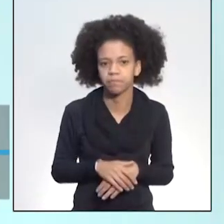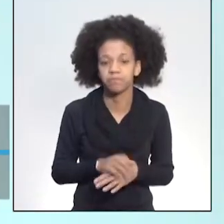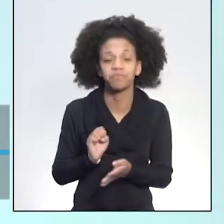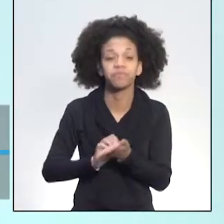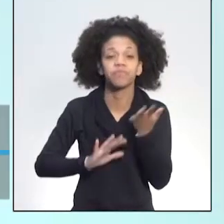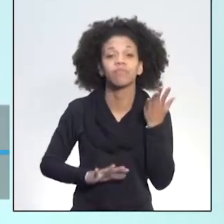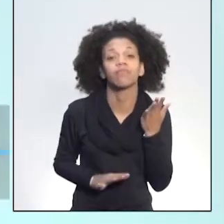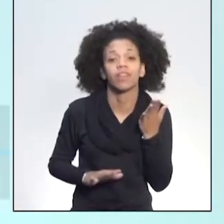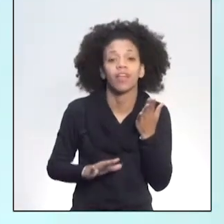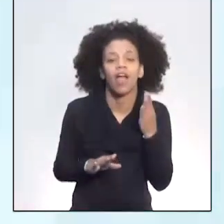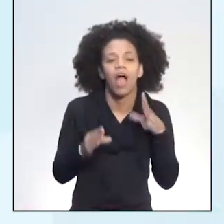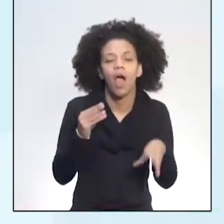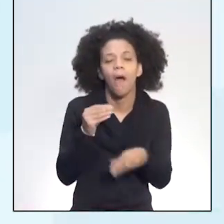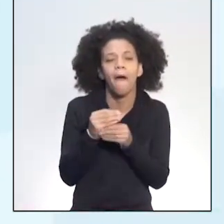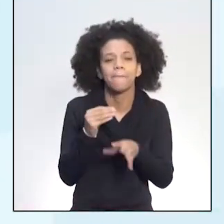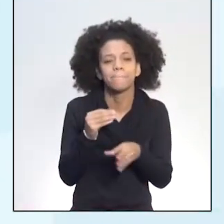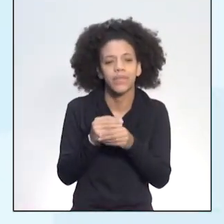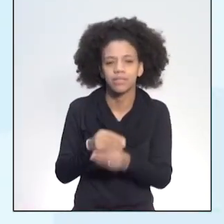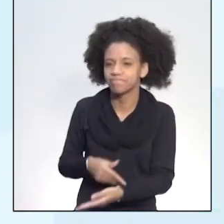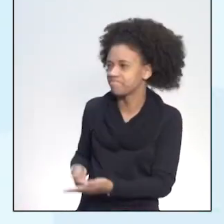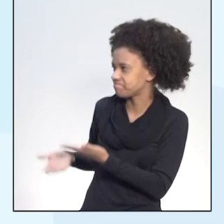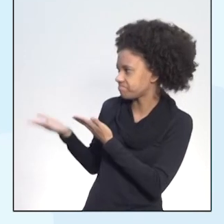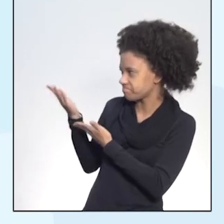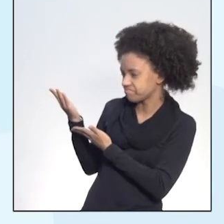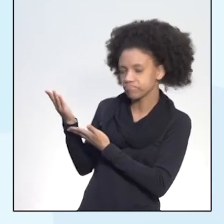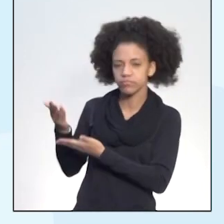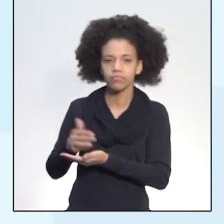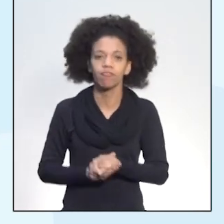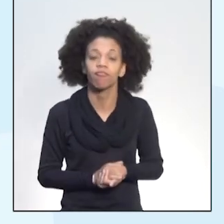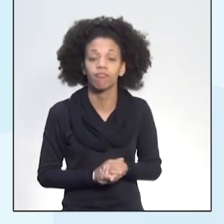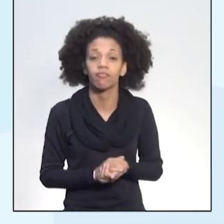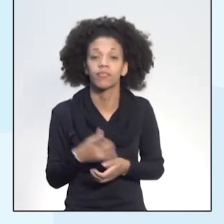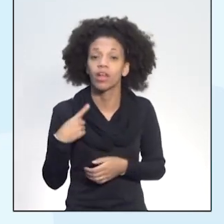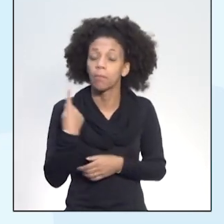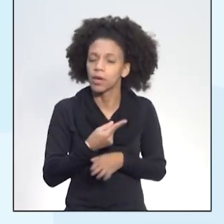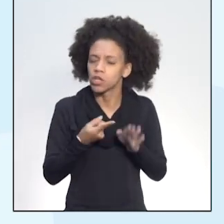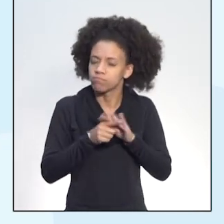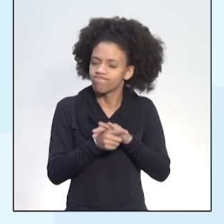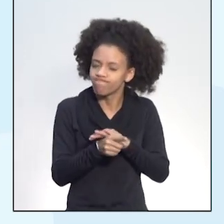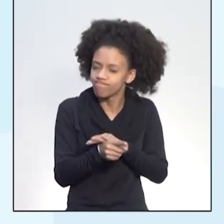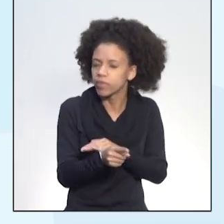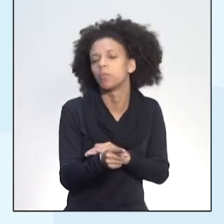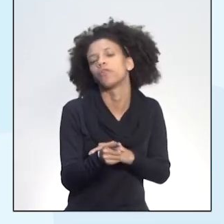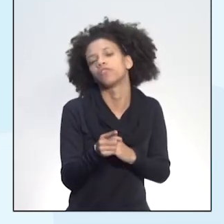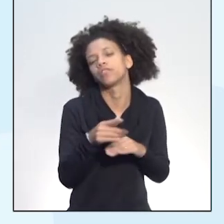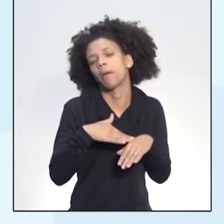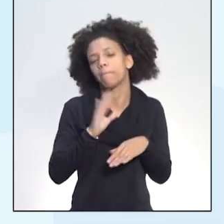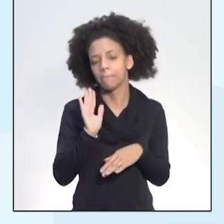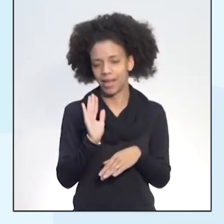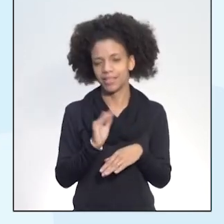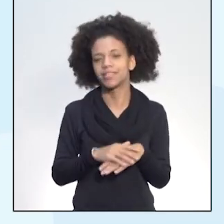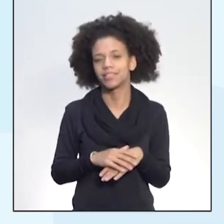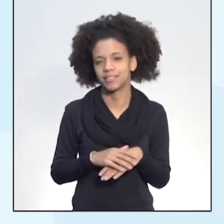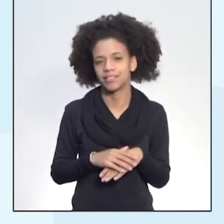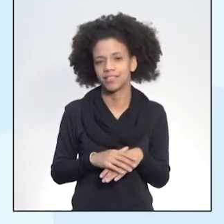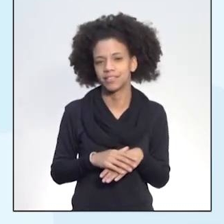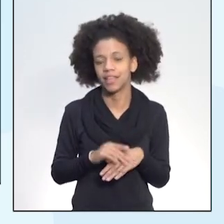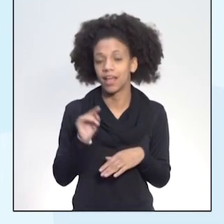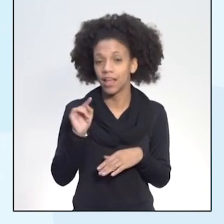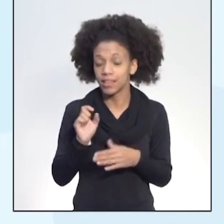Atividades complementares. Vamos lá para nós aprofundarmos um pouco mais